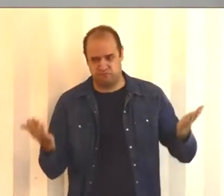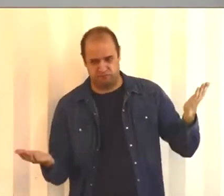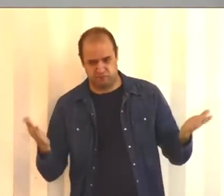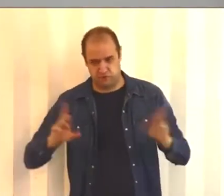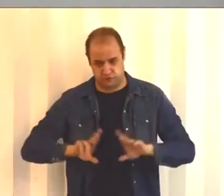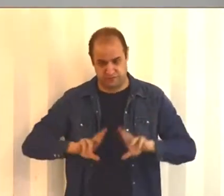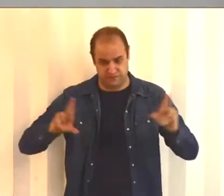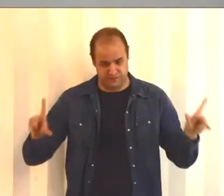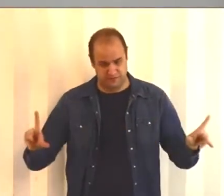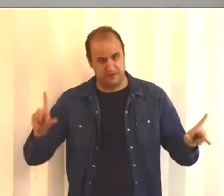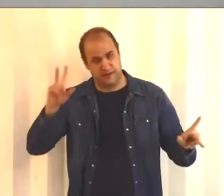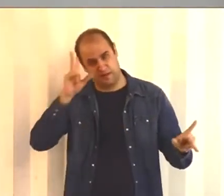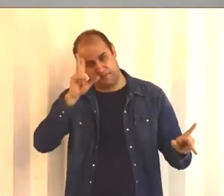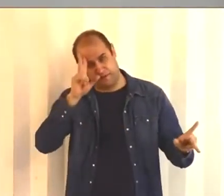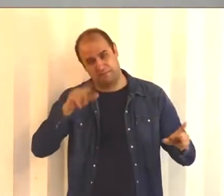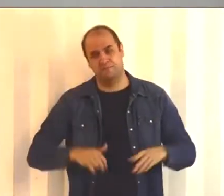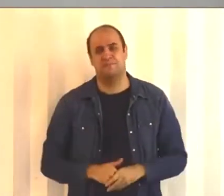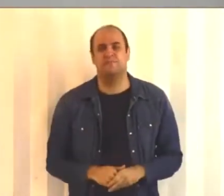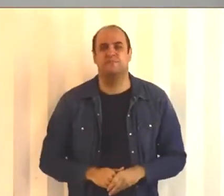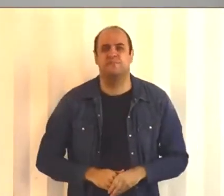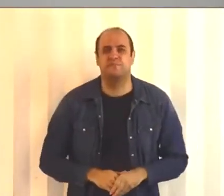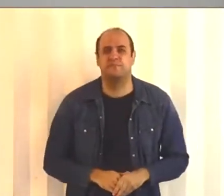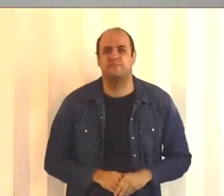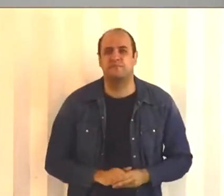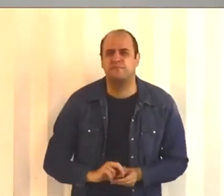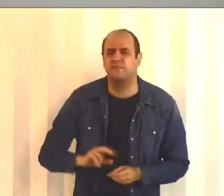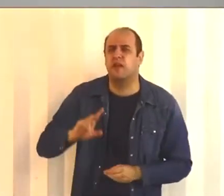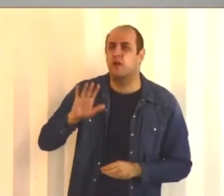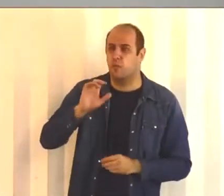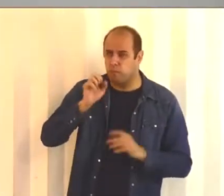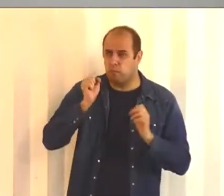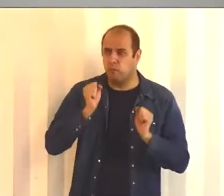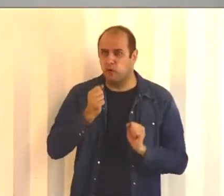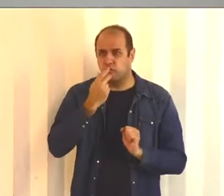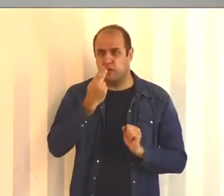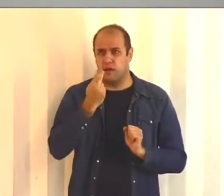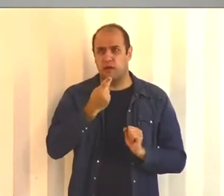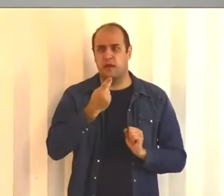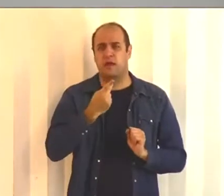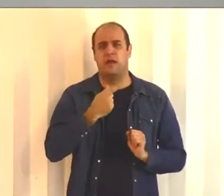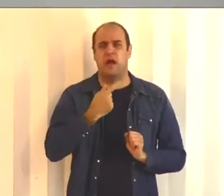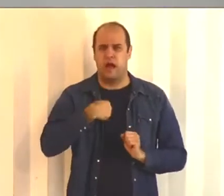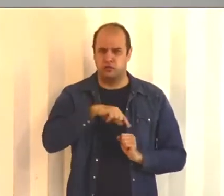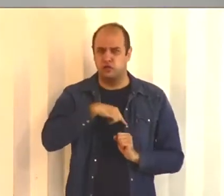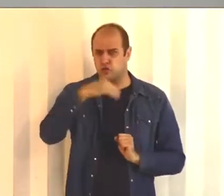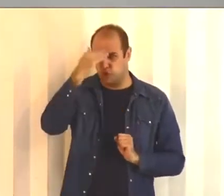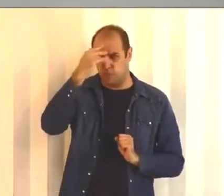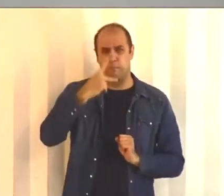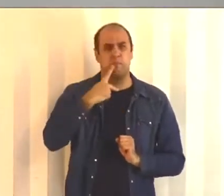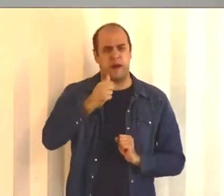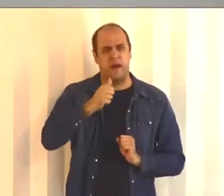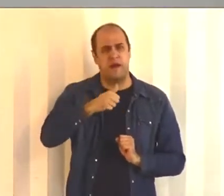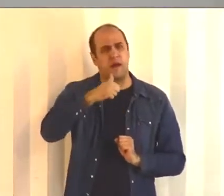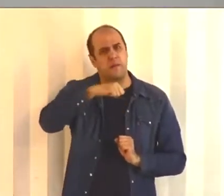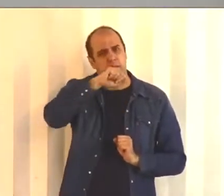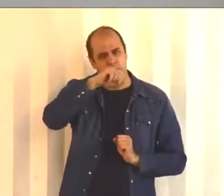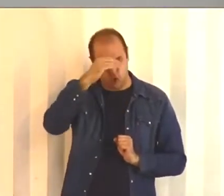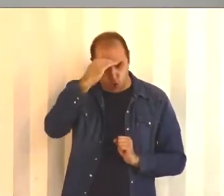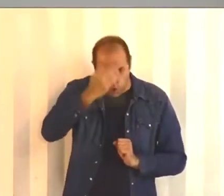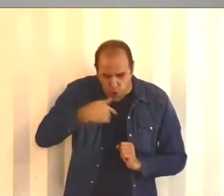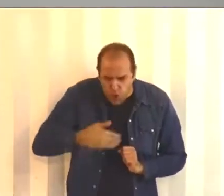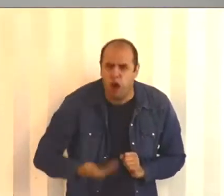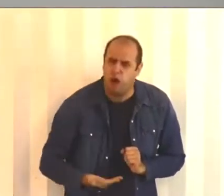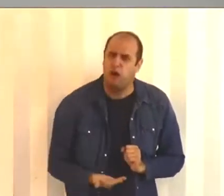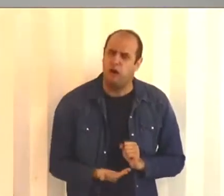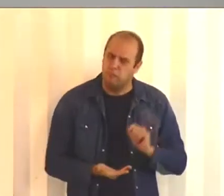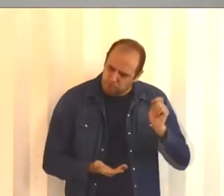Ocidente. Nós poderíamos dizer com paz no nosso coração que nós honramos aos nossos pais? Os